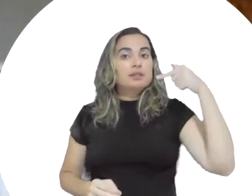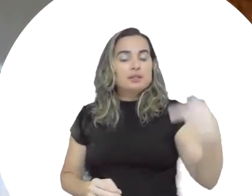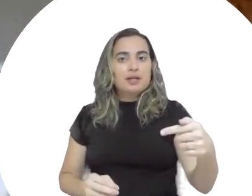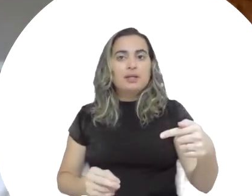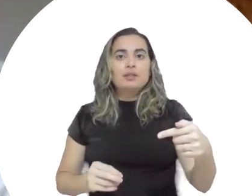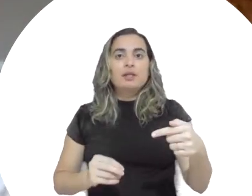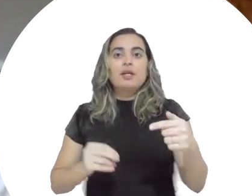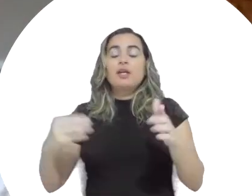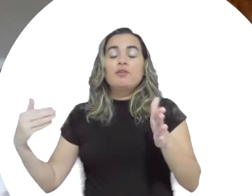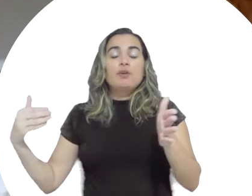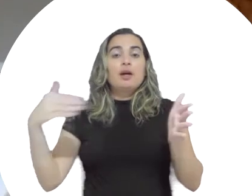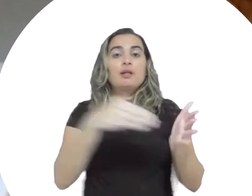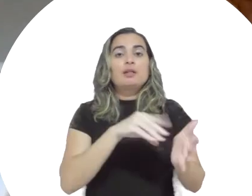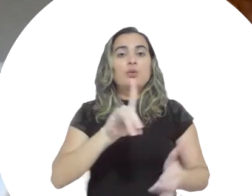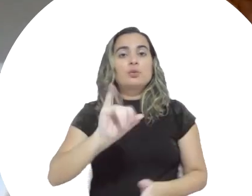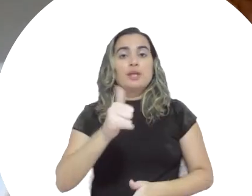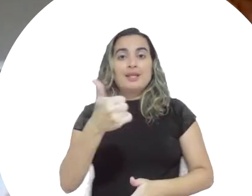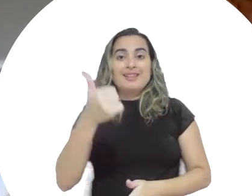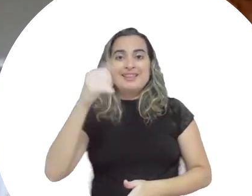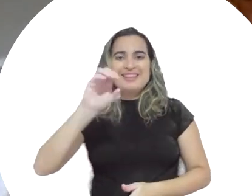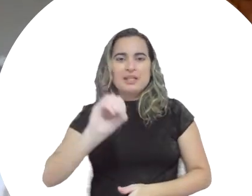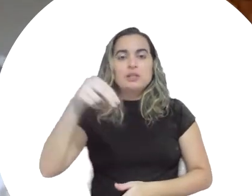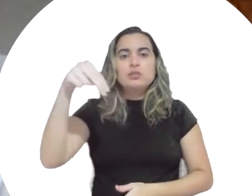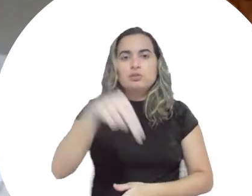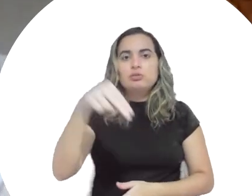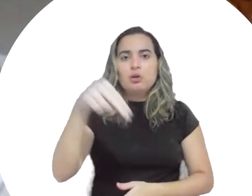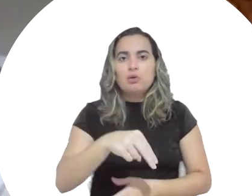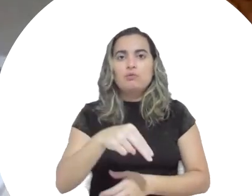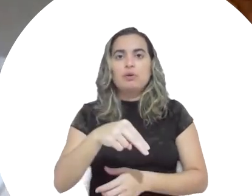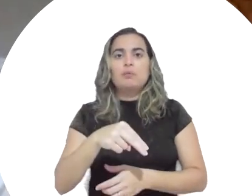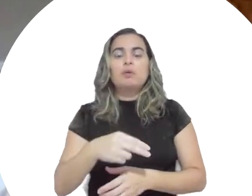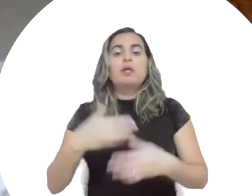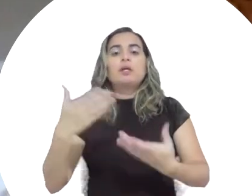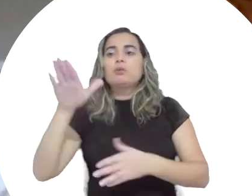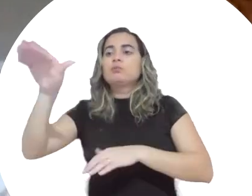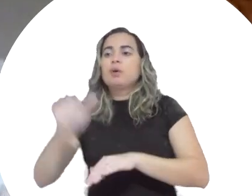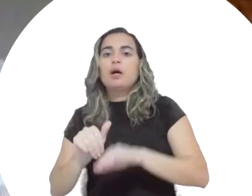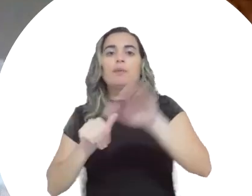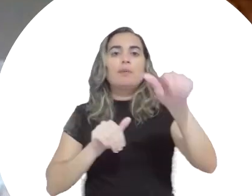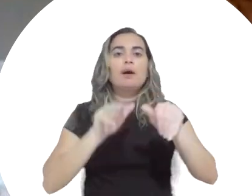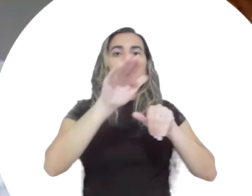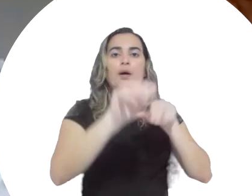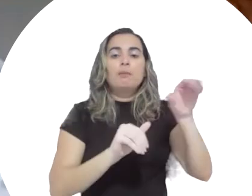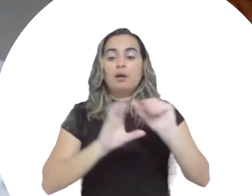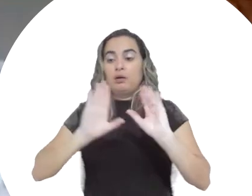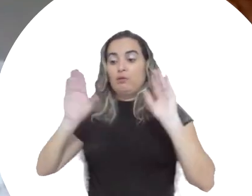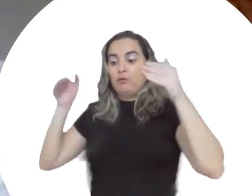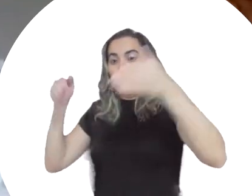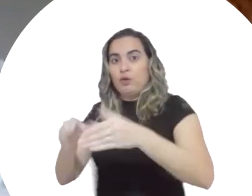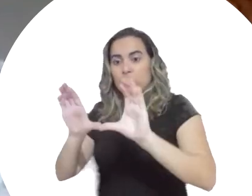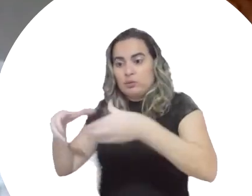setembro e vai até dia 10 de novembro. Então, os mesários estão sendo convocados para aquela turma